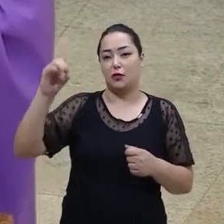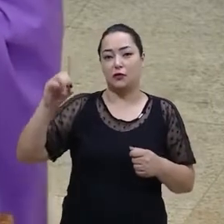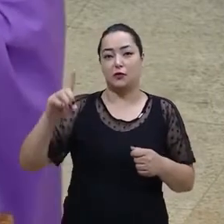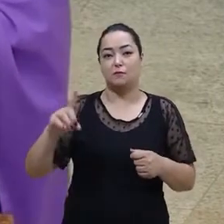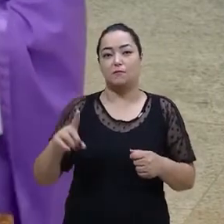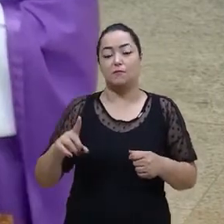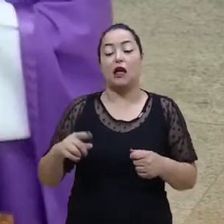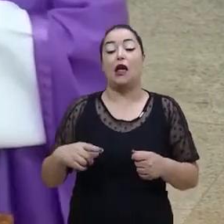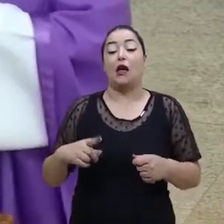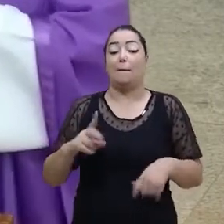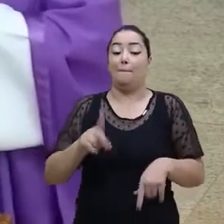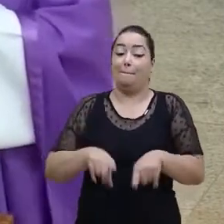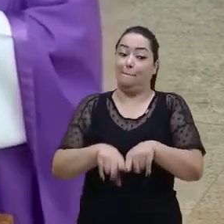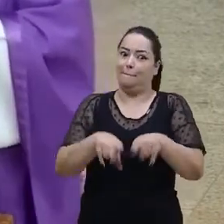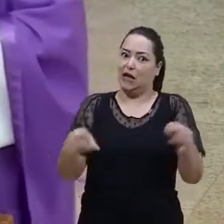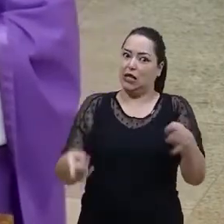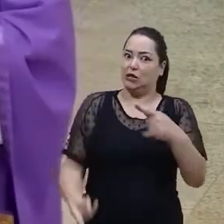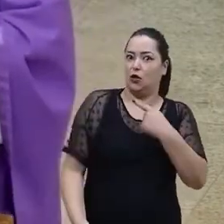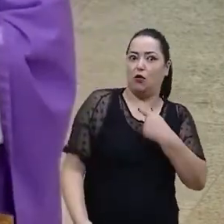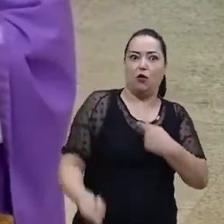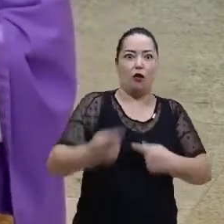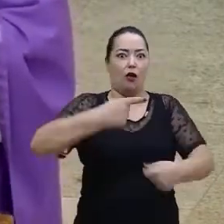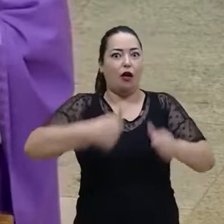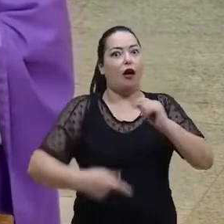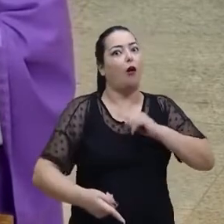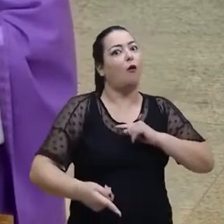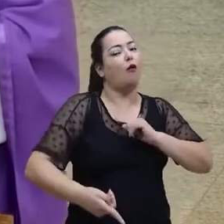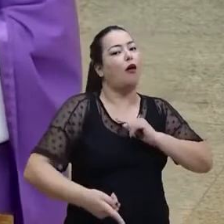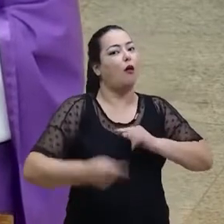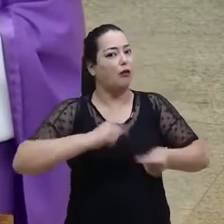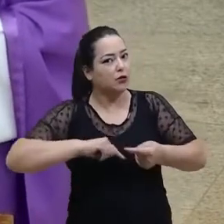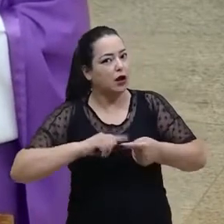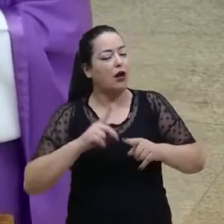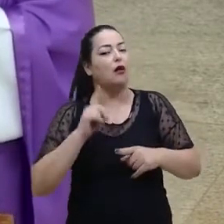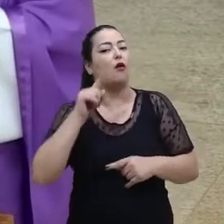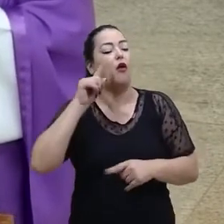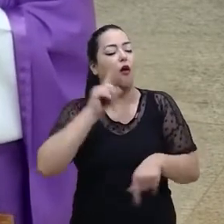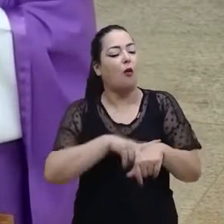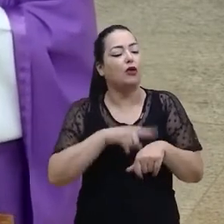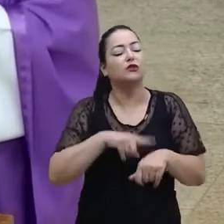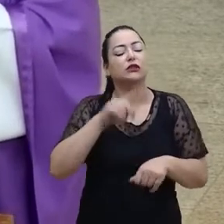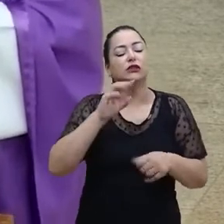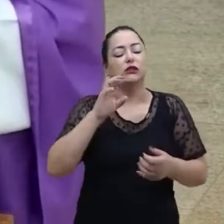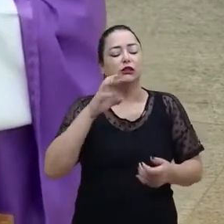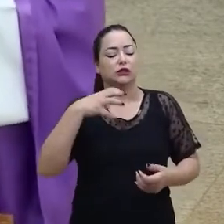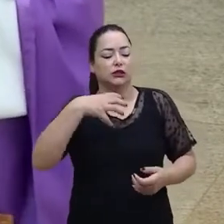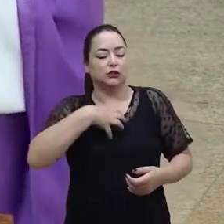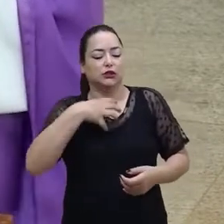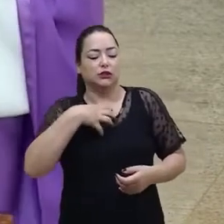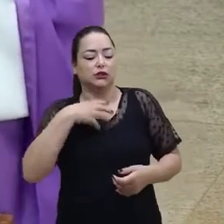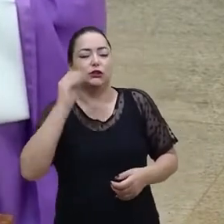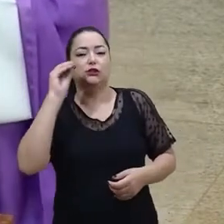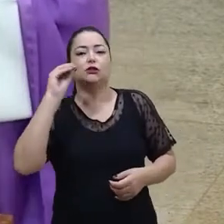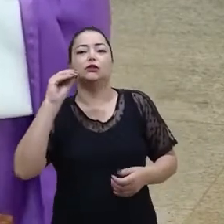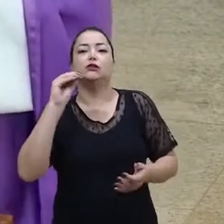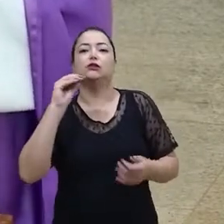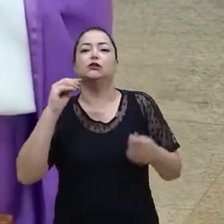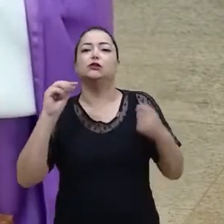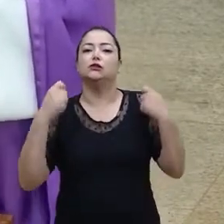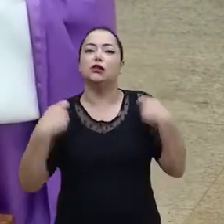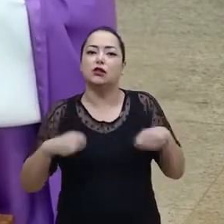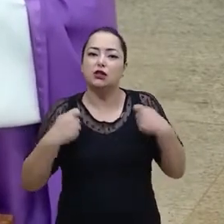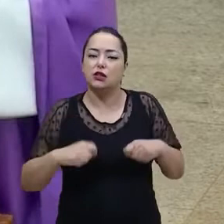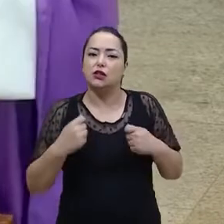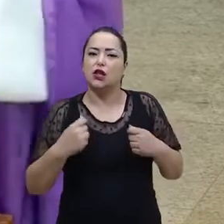não sentir necessidade aquela aquela privação Aquela fome que di abre para uma uma